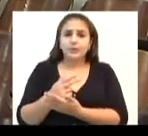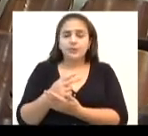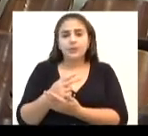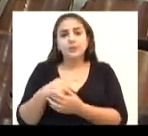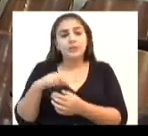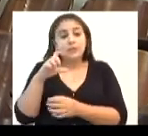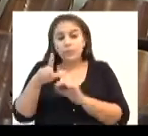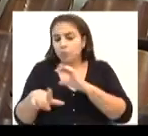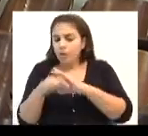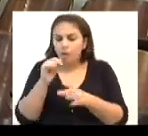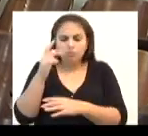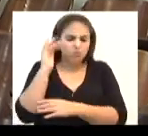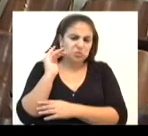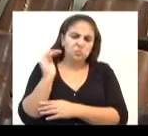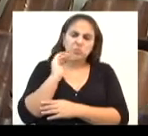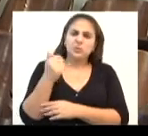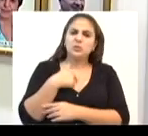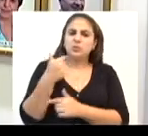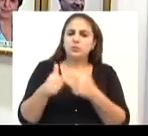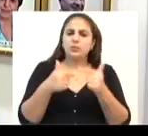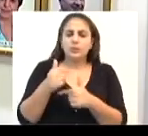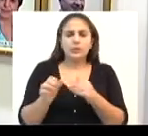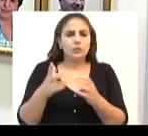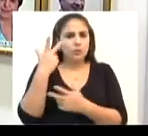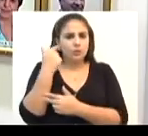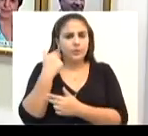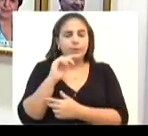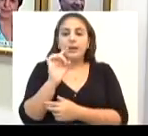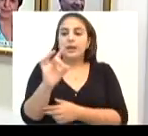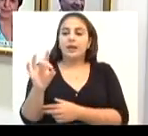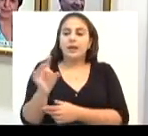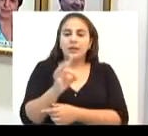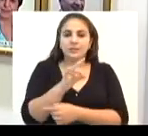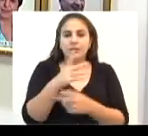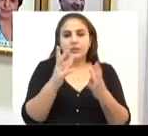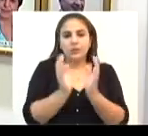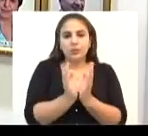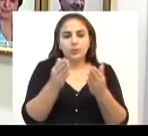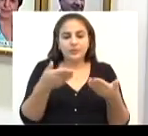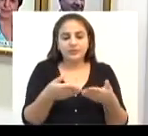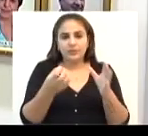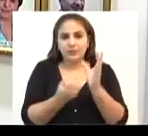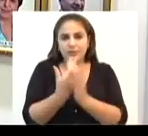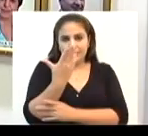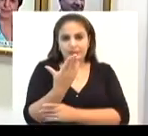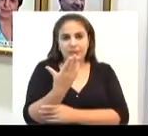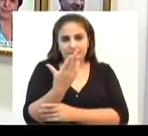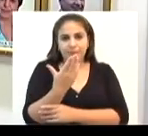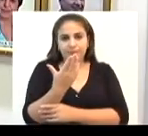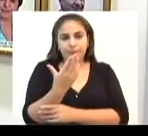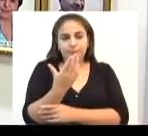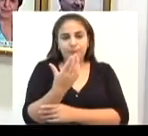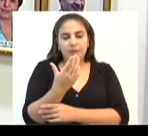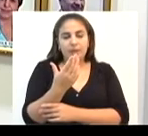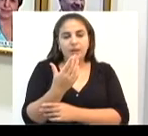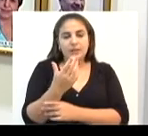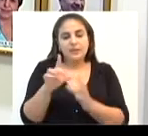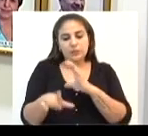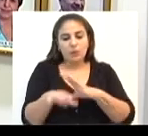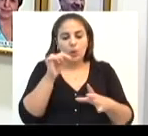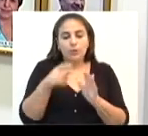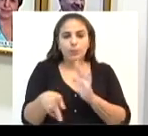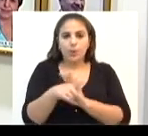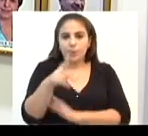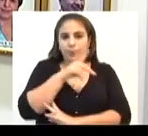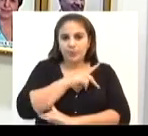outro, tranquilo, vou trabalhar normal. Cada comissão agora vai escolher o seu presidente, o seu vice. Vai lembrar que são